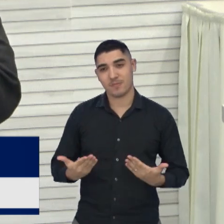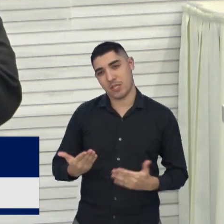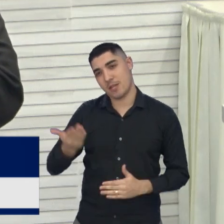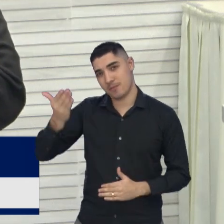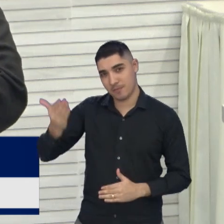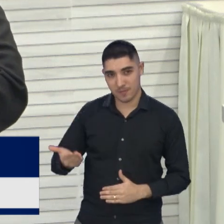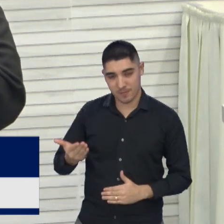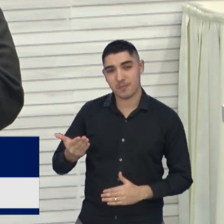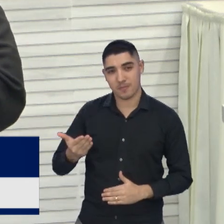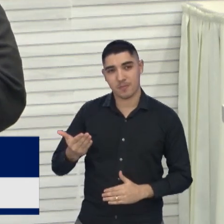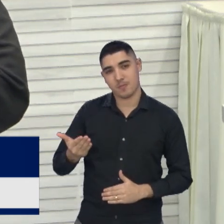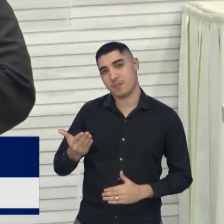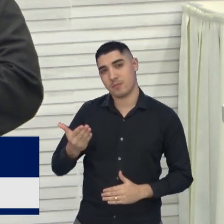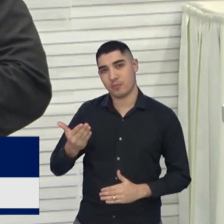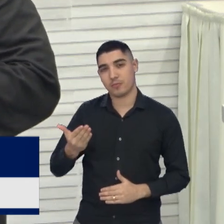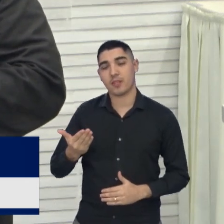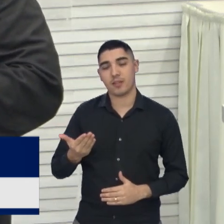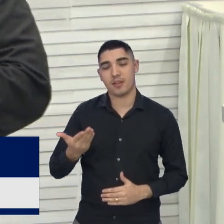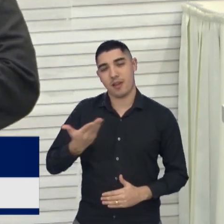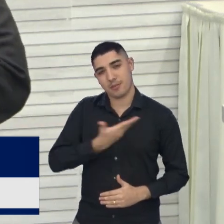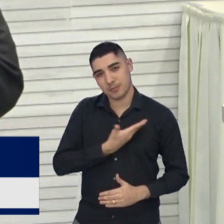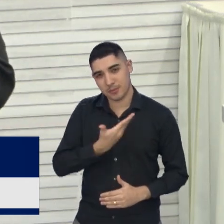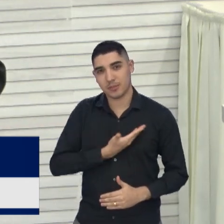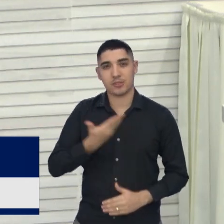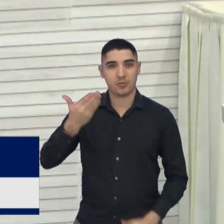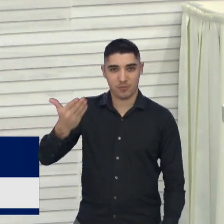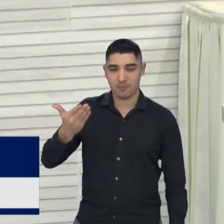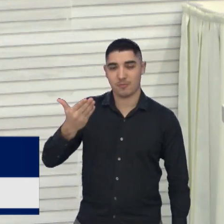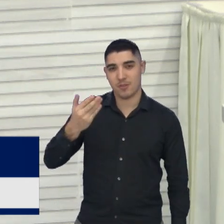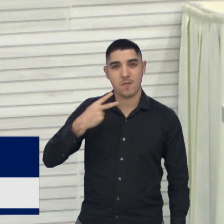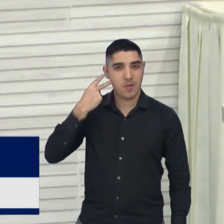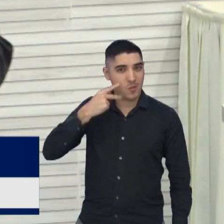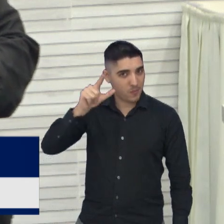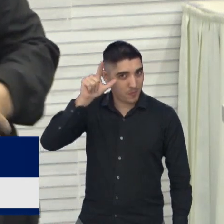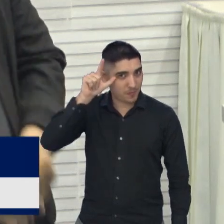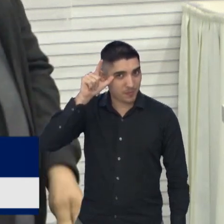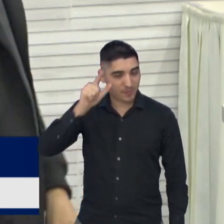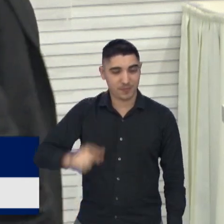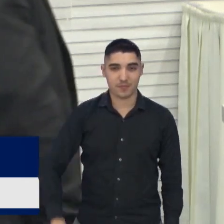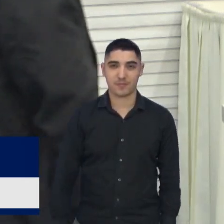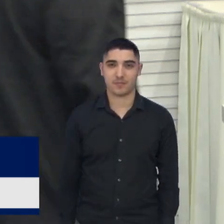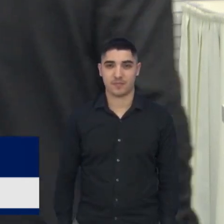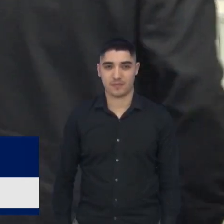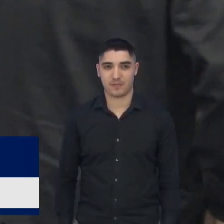para o nosso querido parceiro aí, amigo, vereador Lino Bispo.